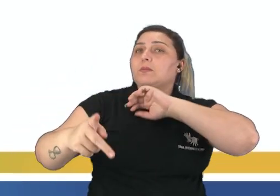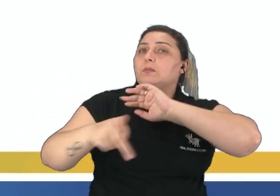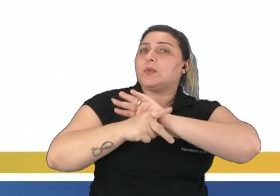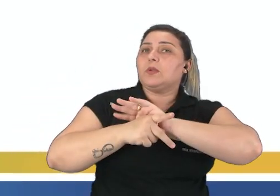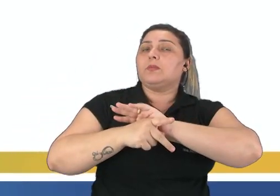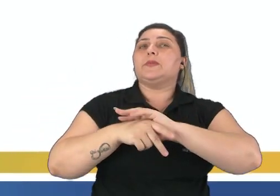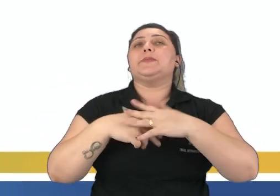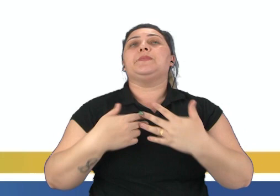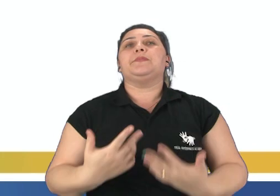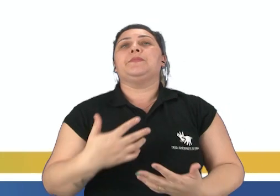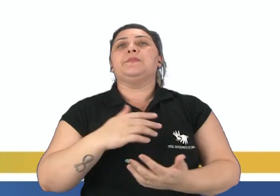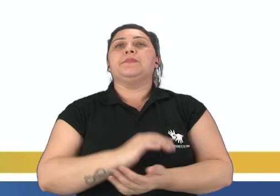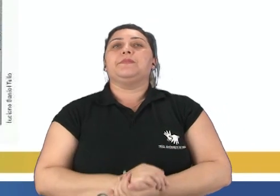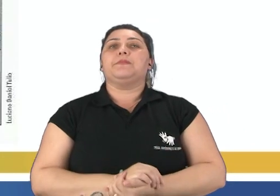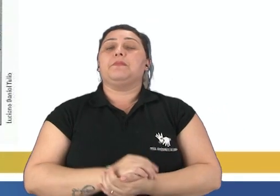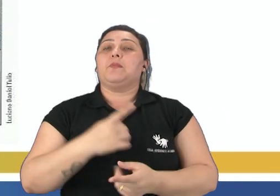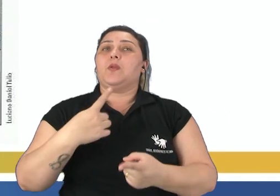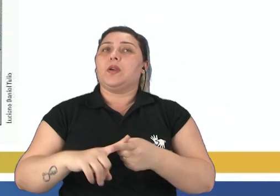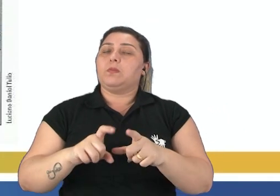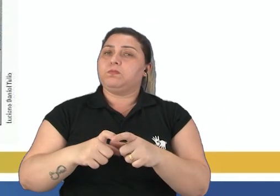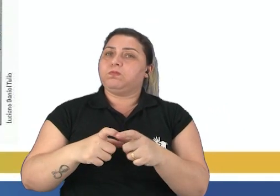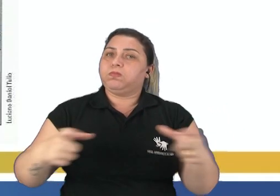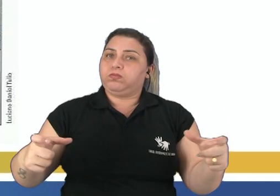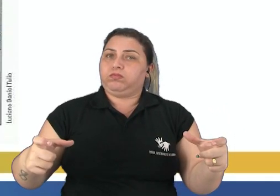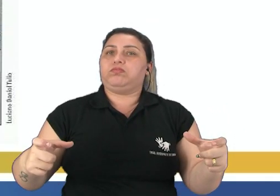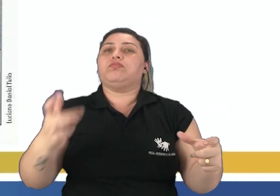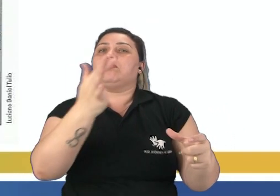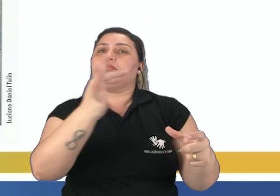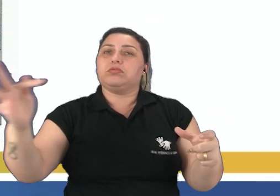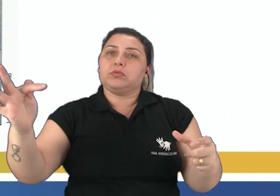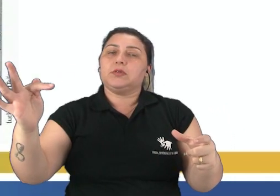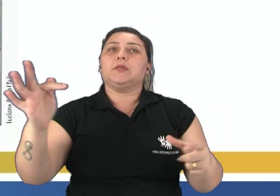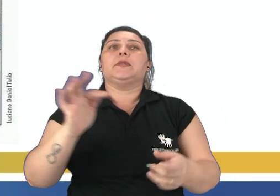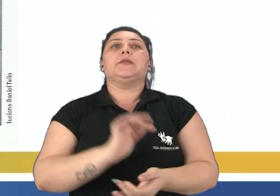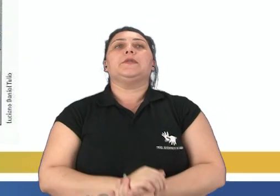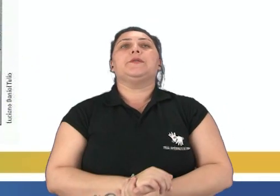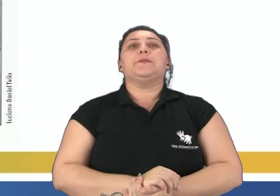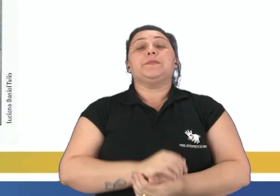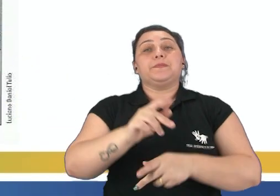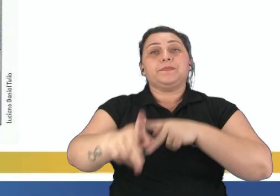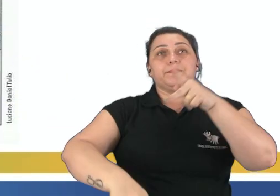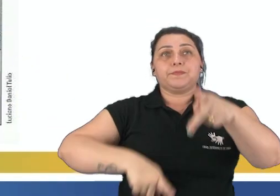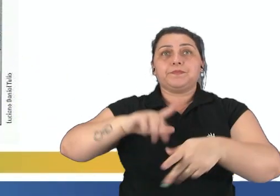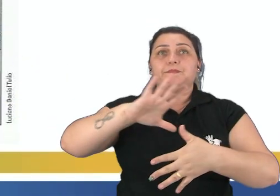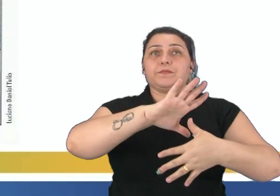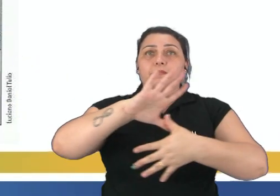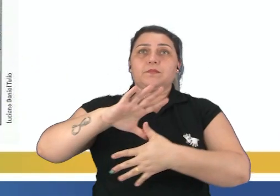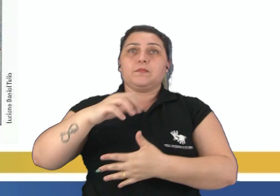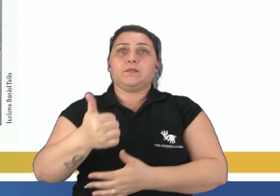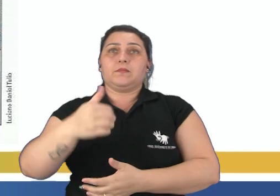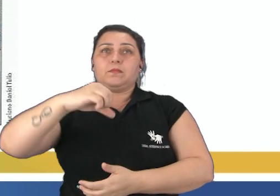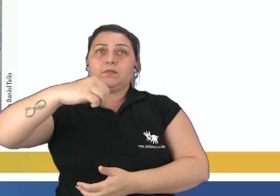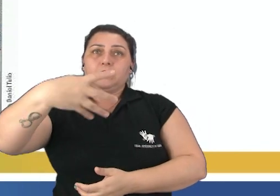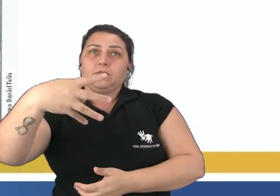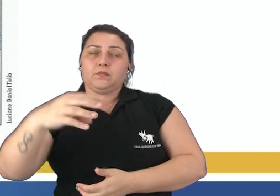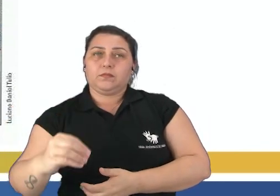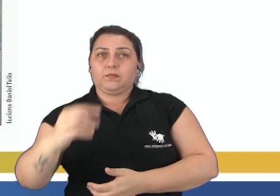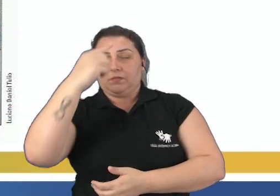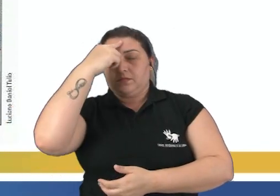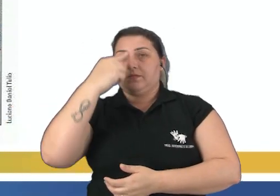1962, né? Ele passou a ser Estado da Federação. E aí nós temos aí o mapa em